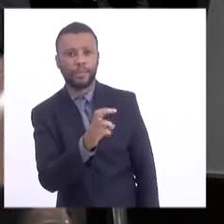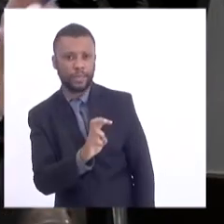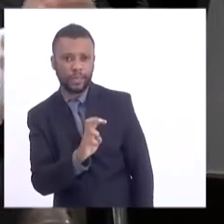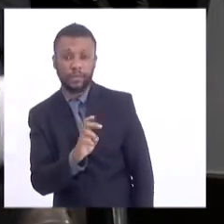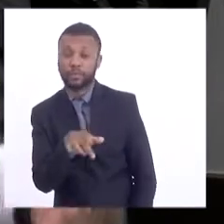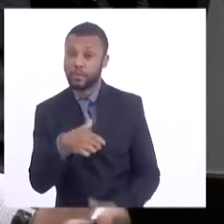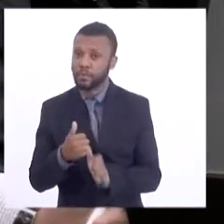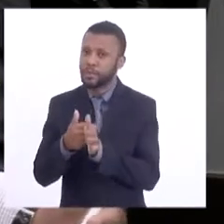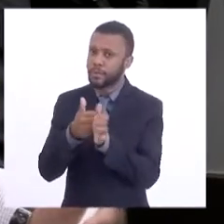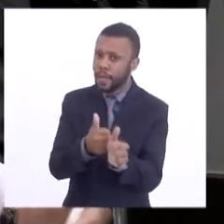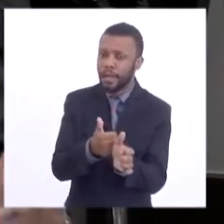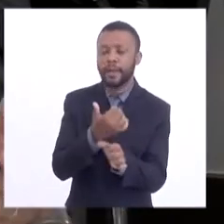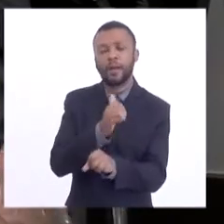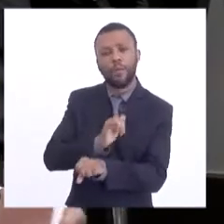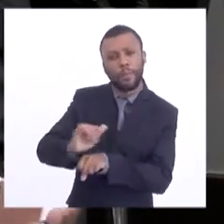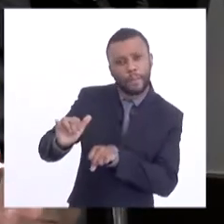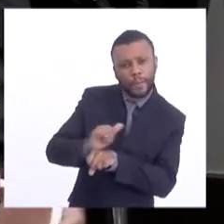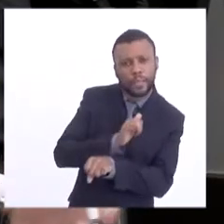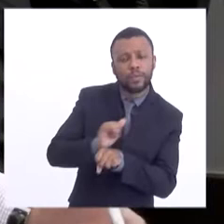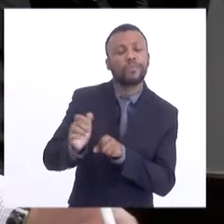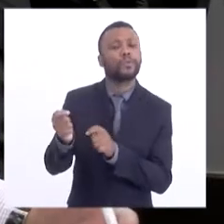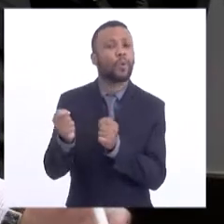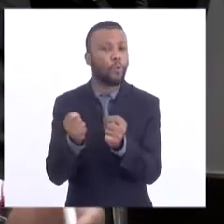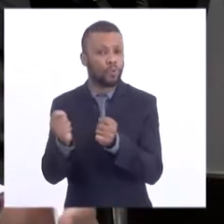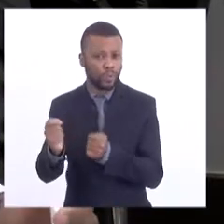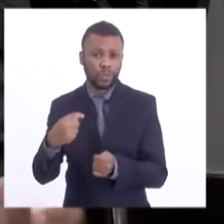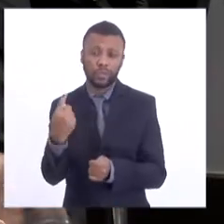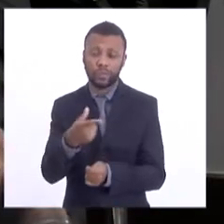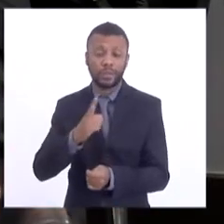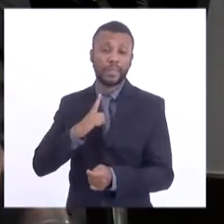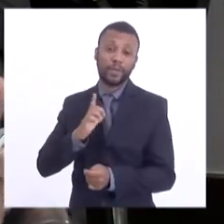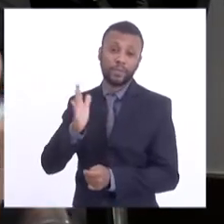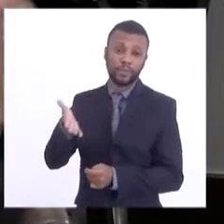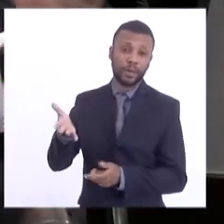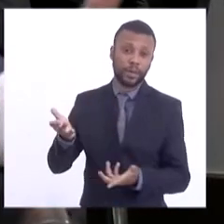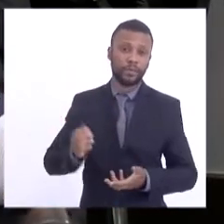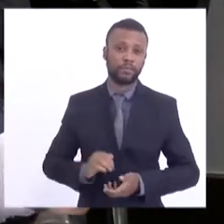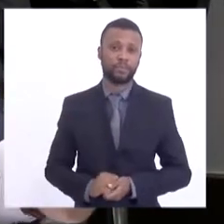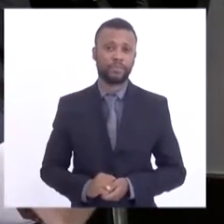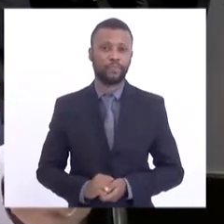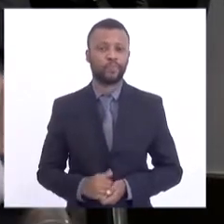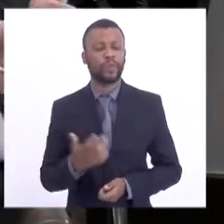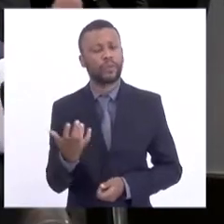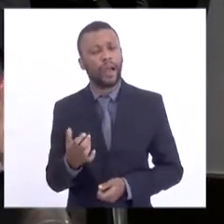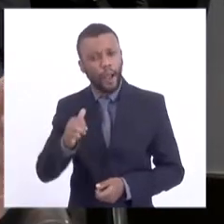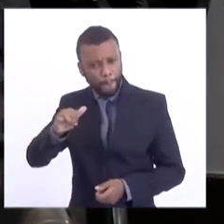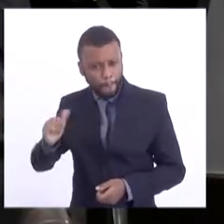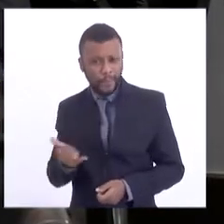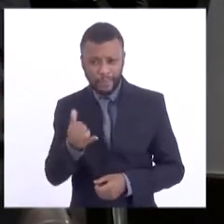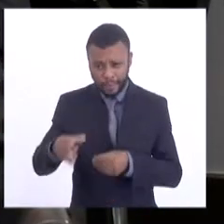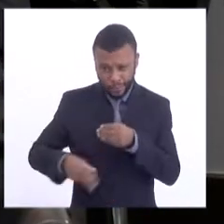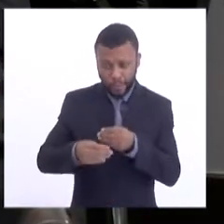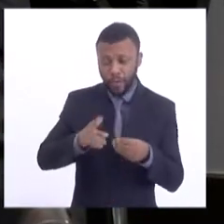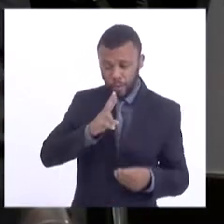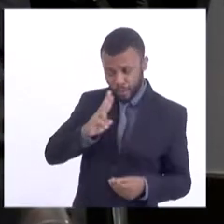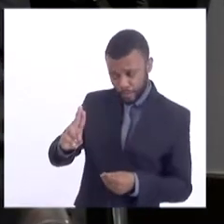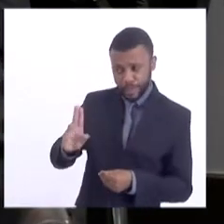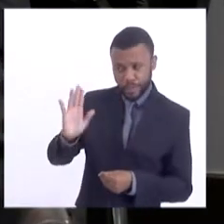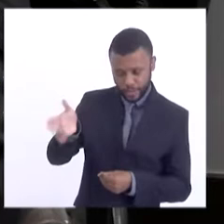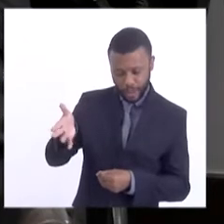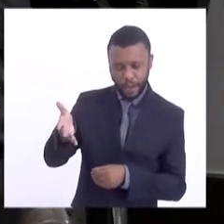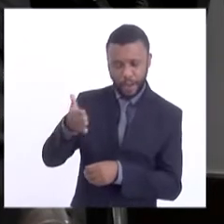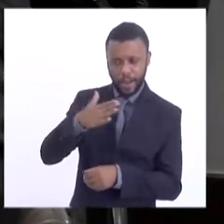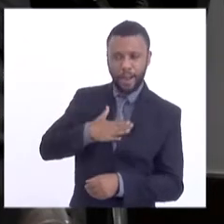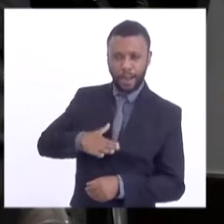mecanismos de controle que nós já temos eu gostaria aproveitando o gancho já vou responder o sorteio Então na verdade